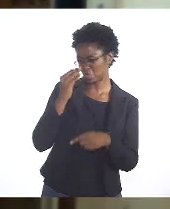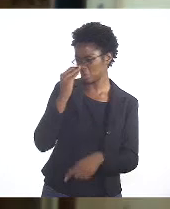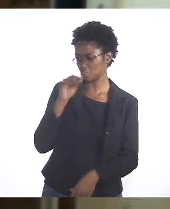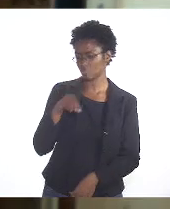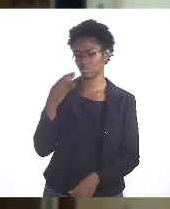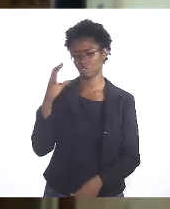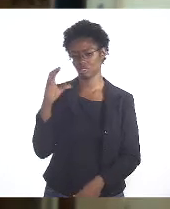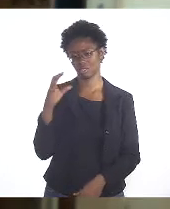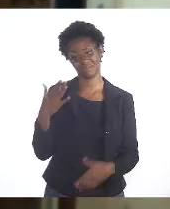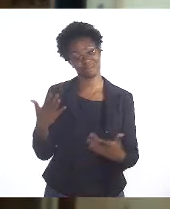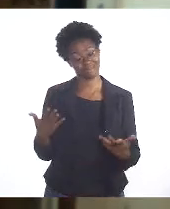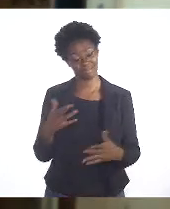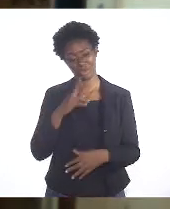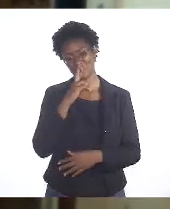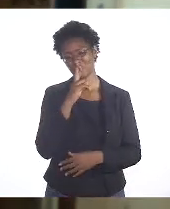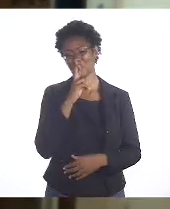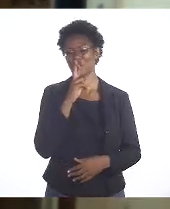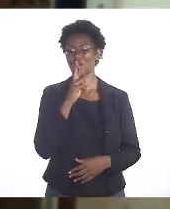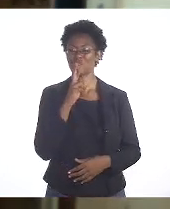E o resultado